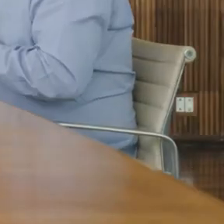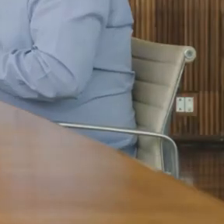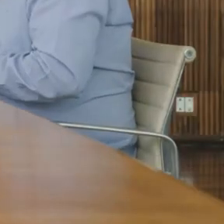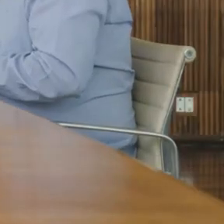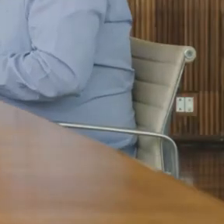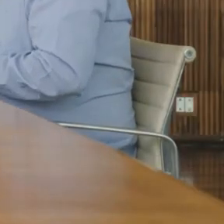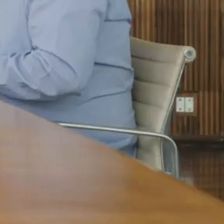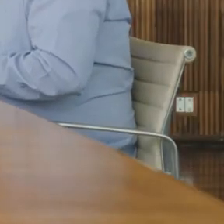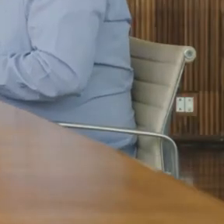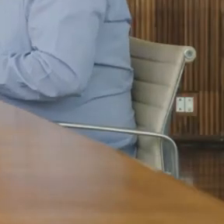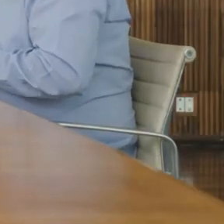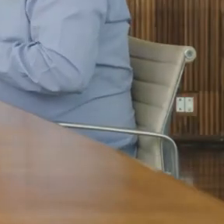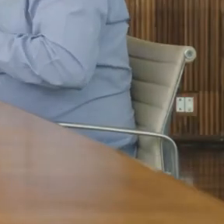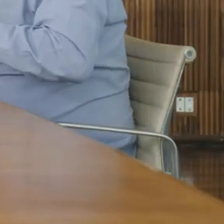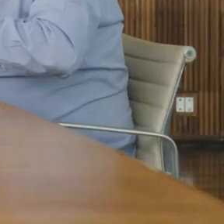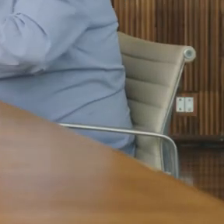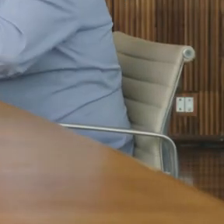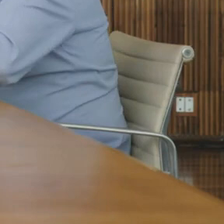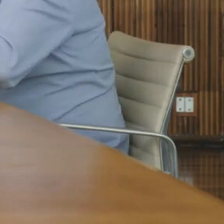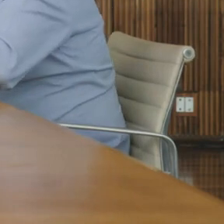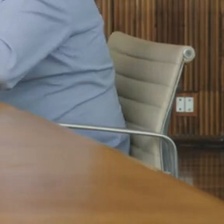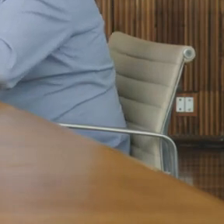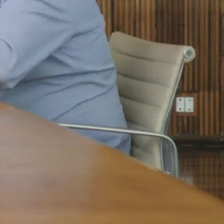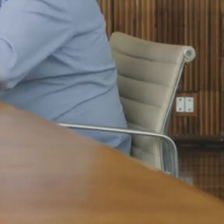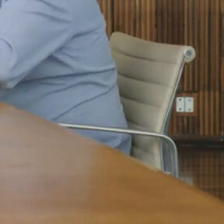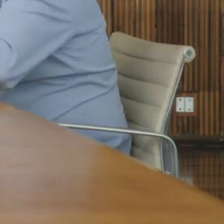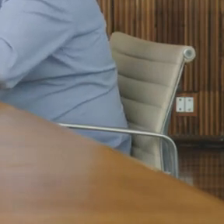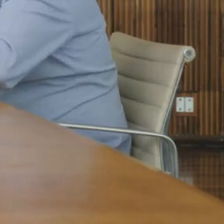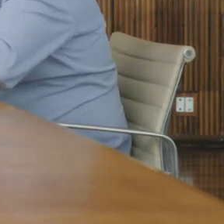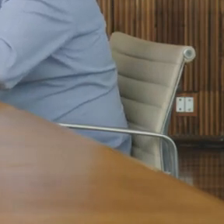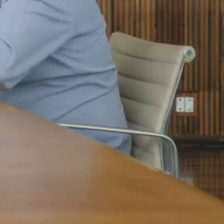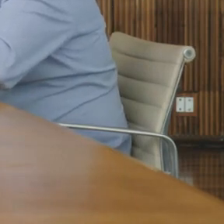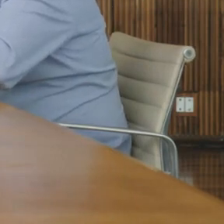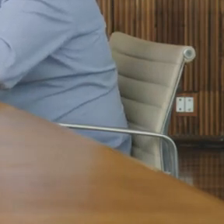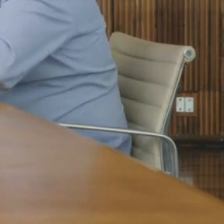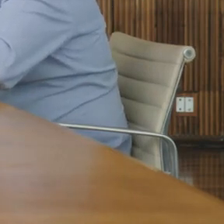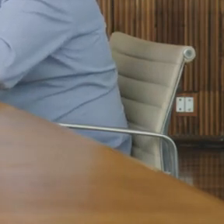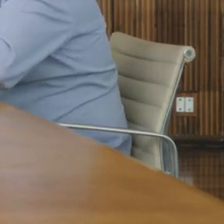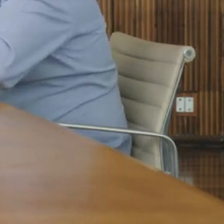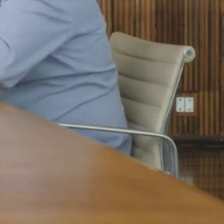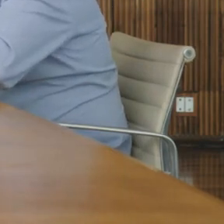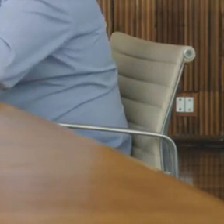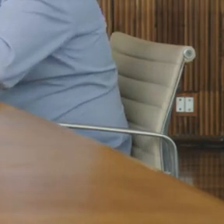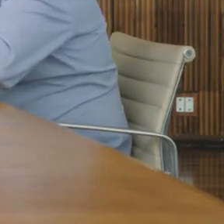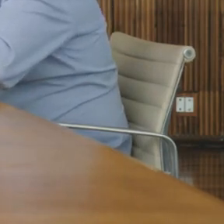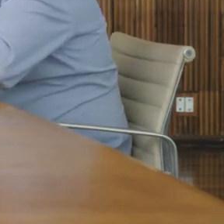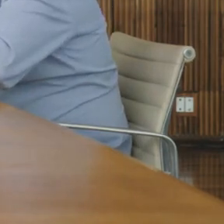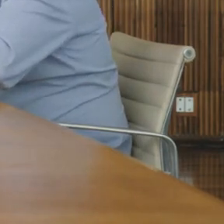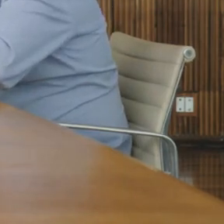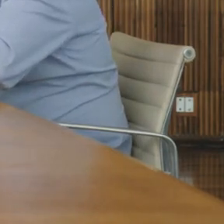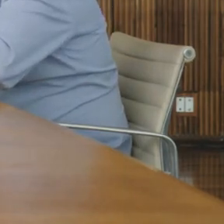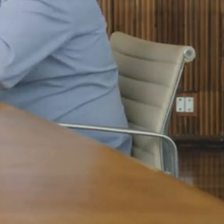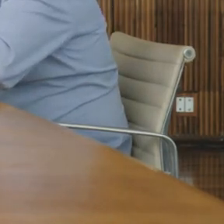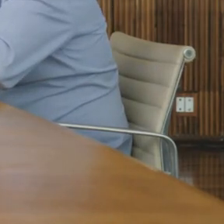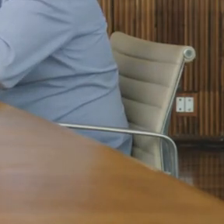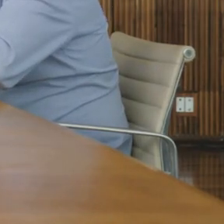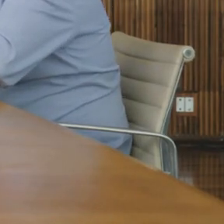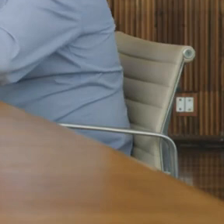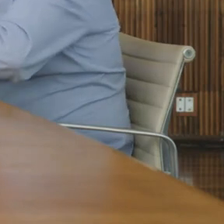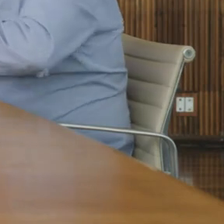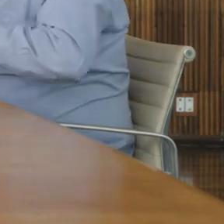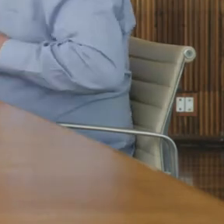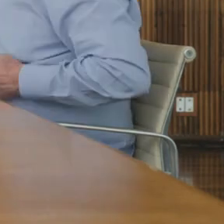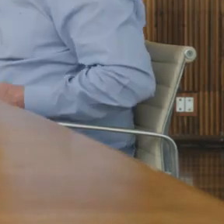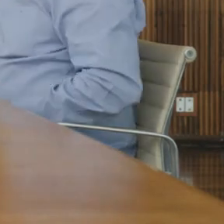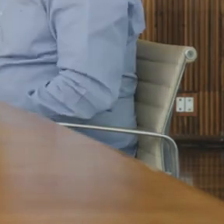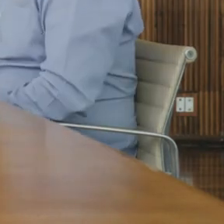Olá pessoal A partir dessa terça-feira a gente vai encontrar o presidente Lula para um bate-papo uma conversa né leve uma conversa solta ele recebeu uma